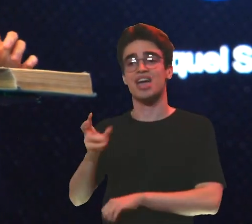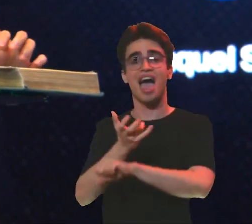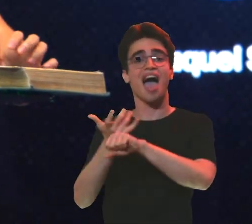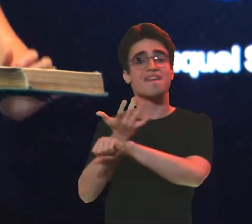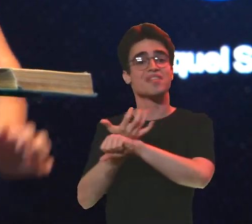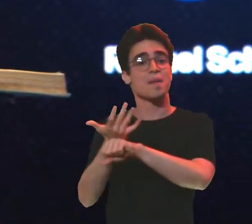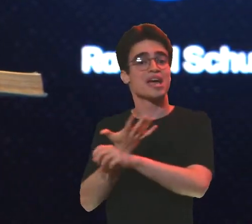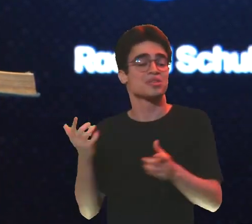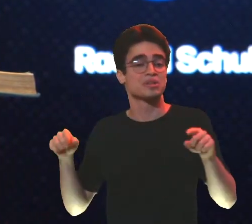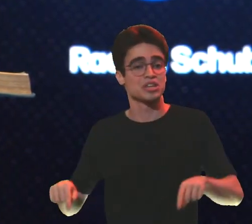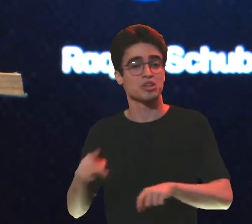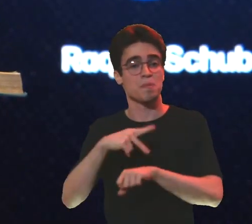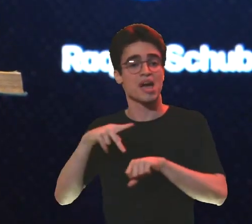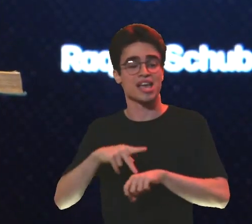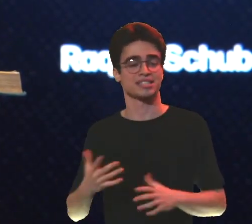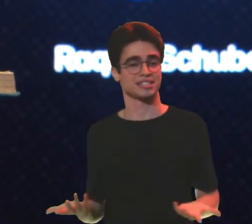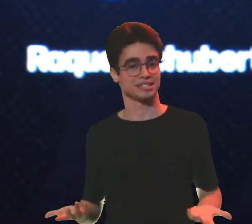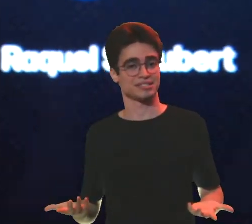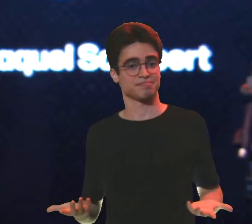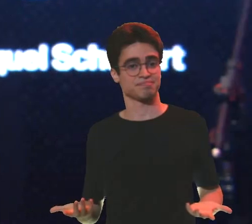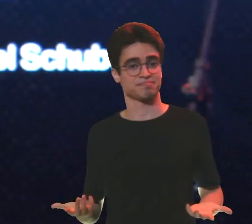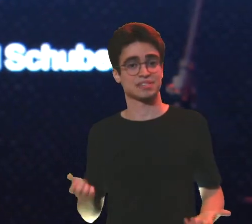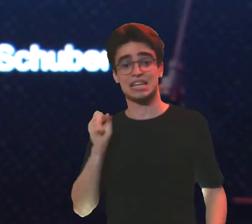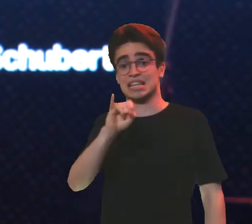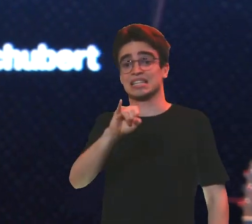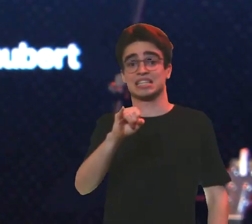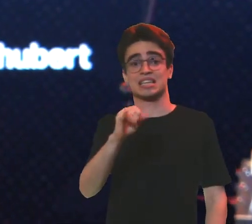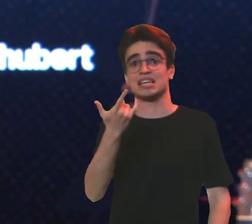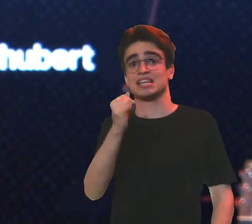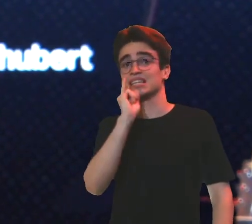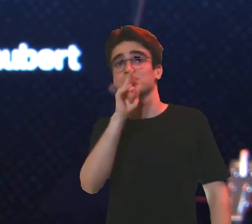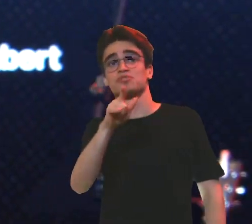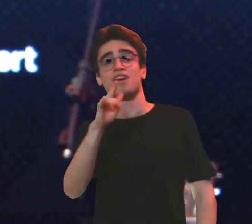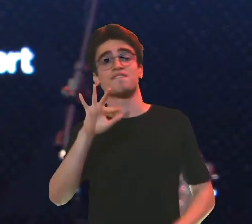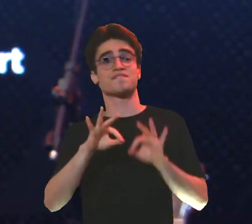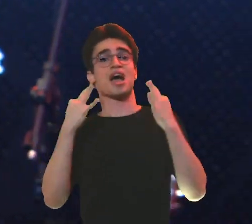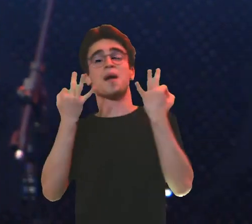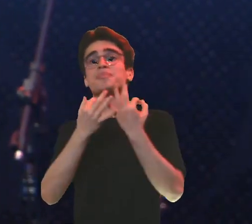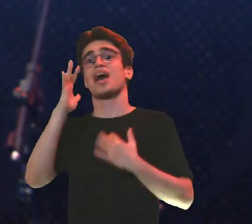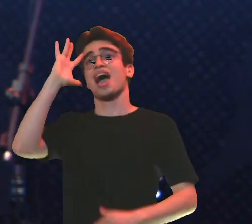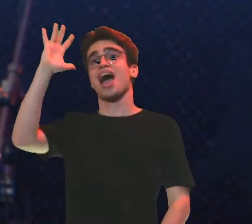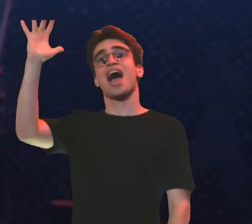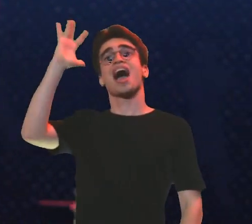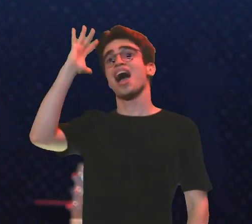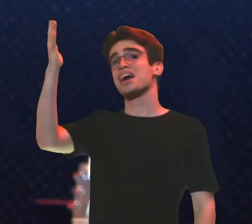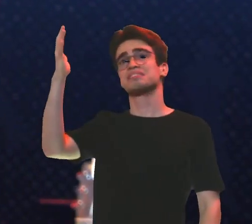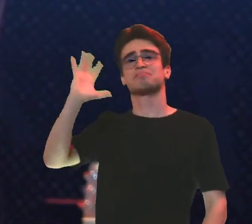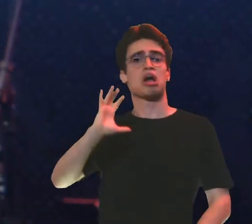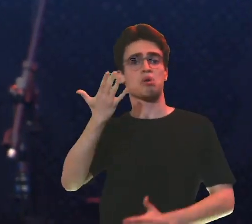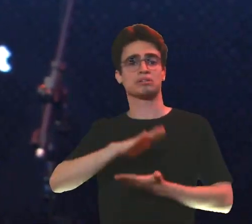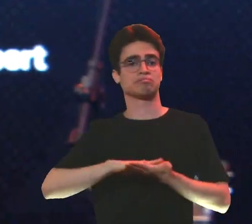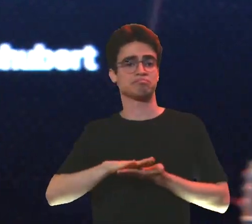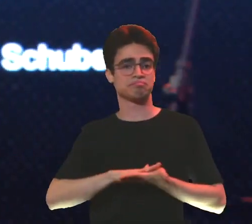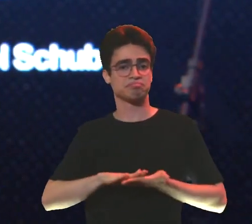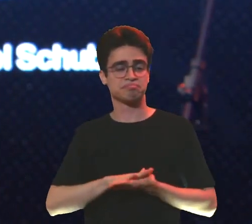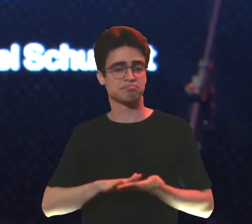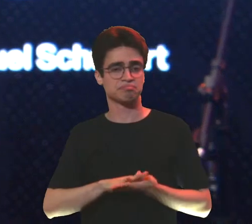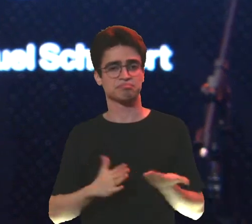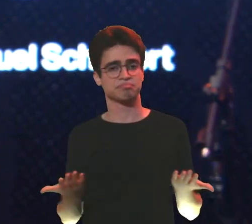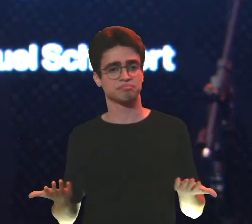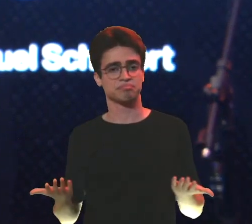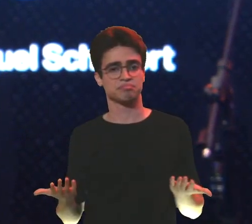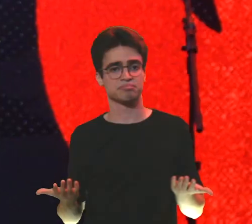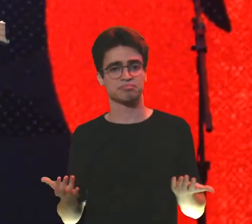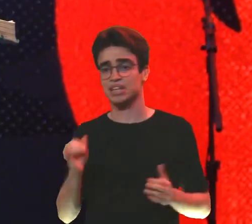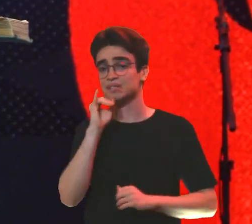no nosso país? E se a família que você tanto idealiza, você não tiver? Se